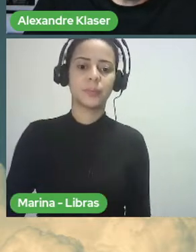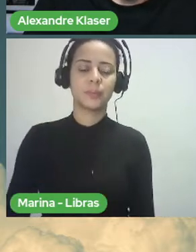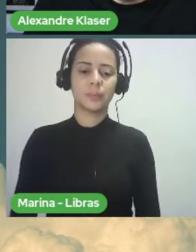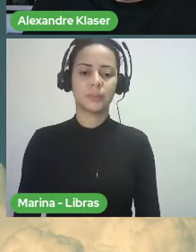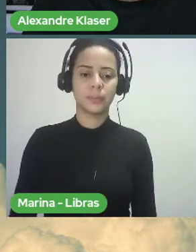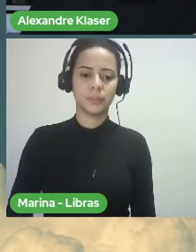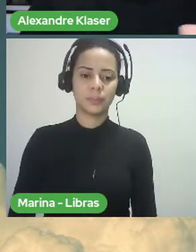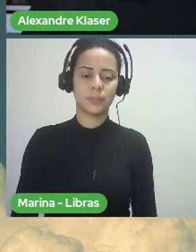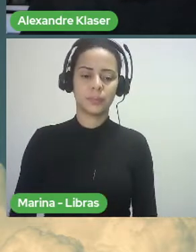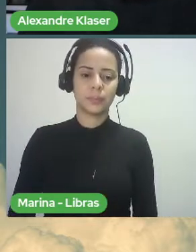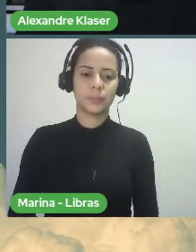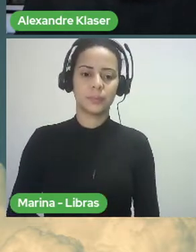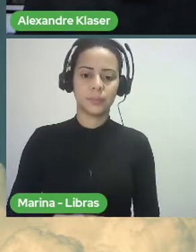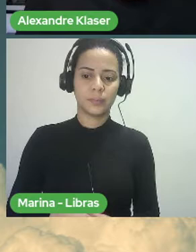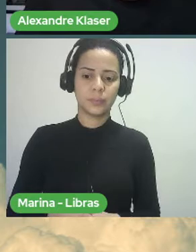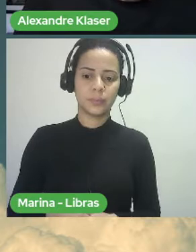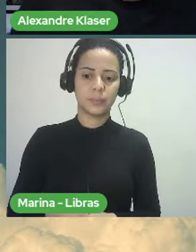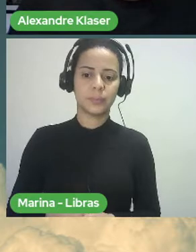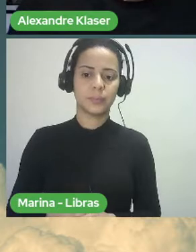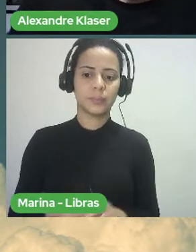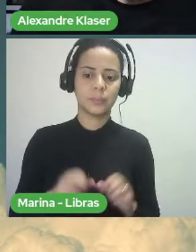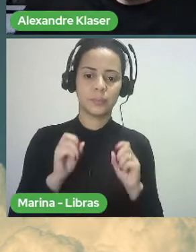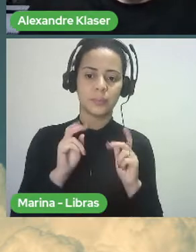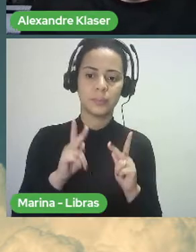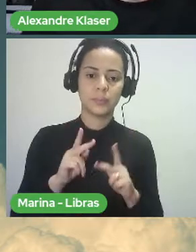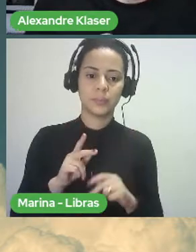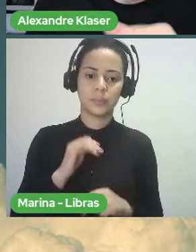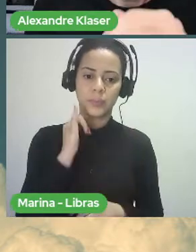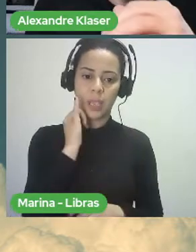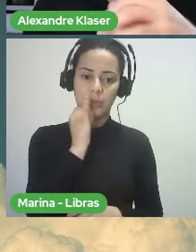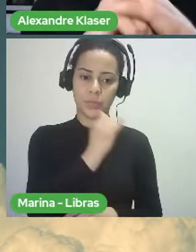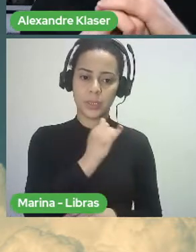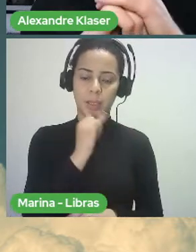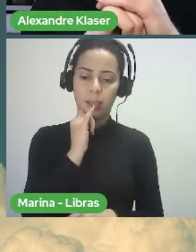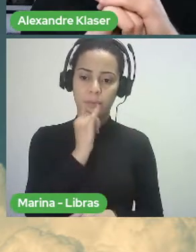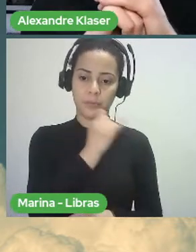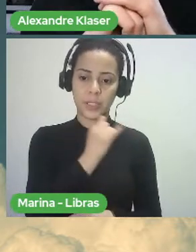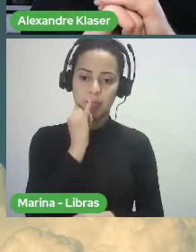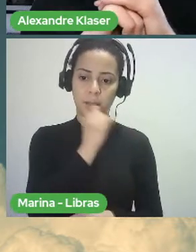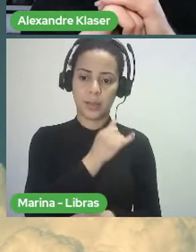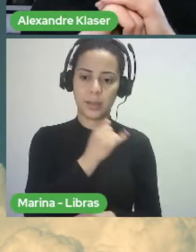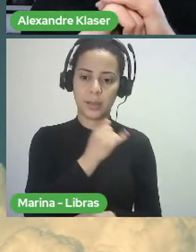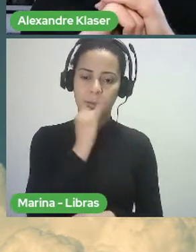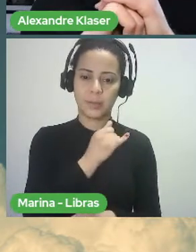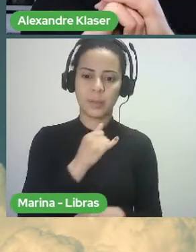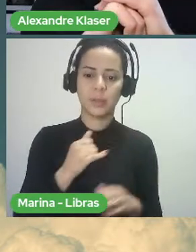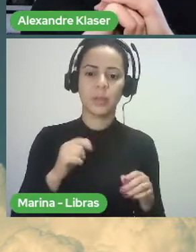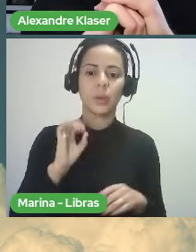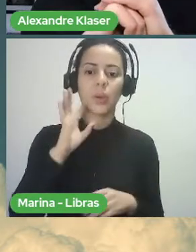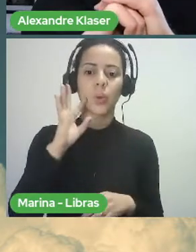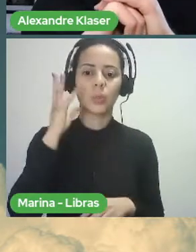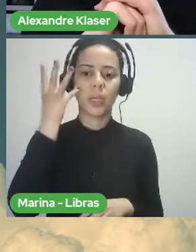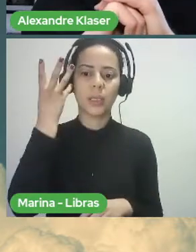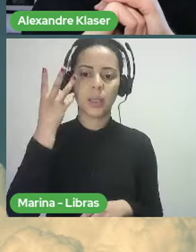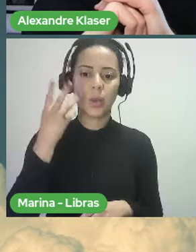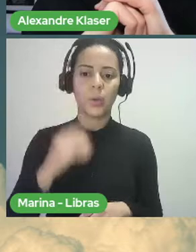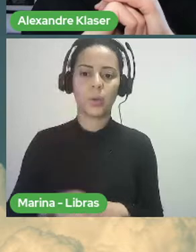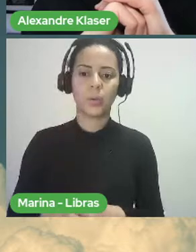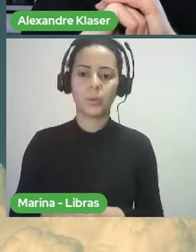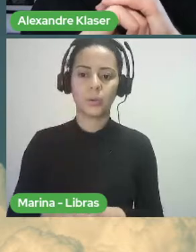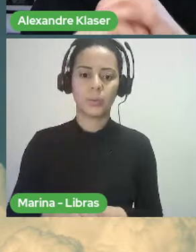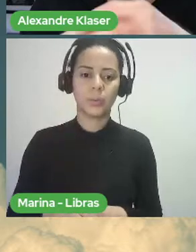Ok? Coisas que acontecem nesse meio do caminho. Que eu falei, se a gente tem uma entrega de